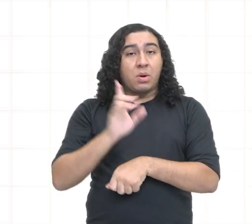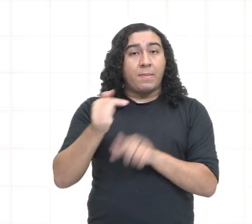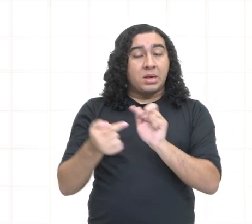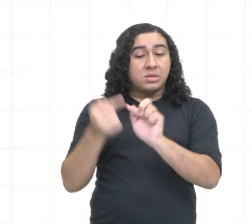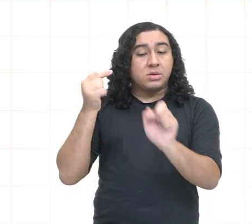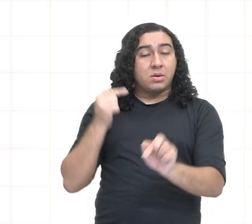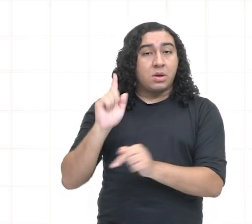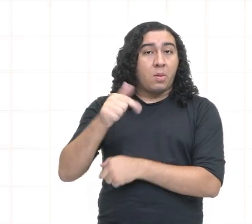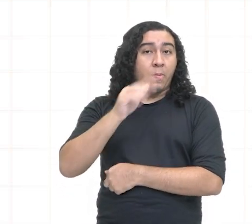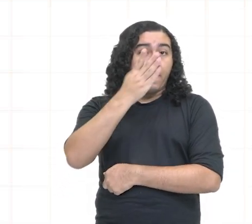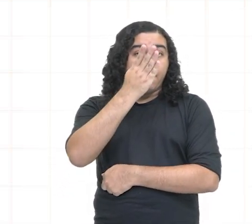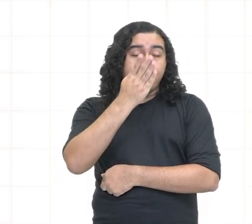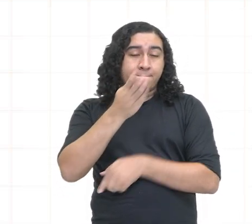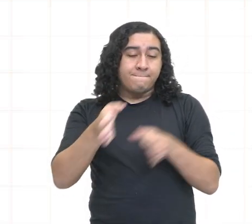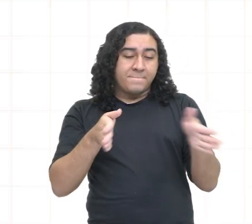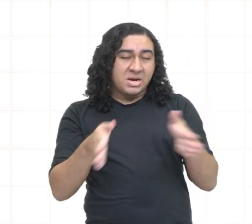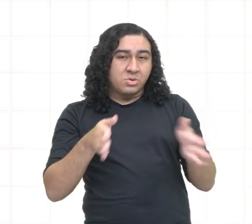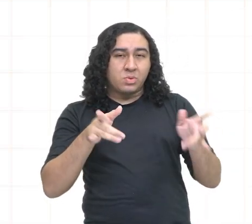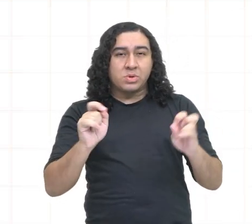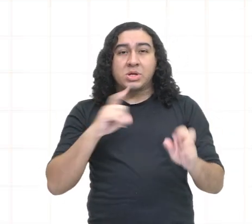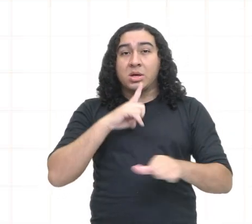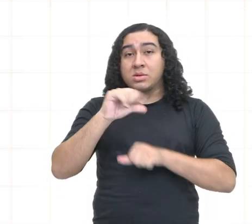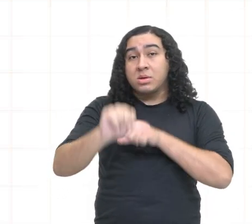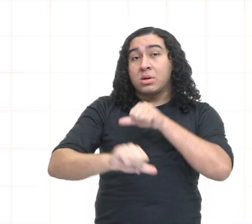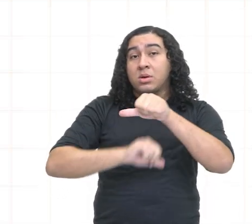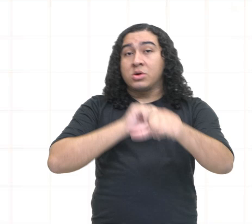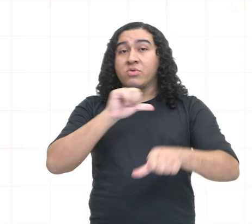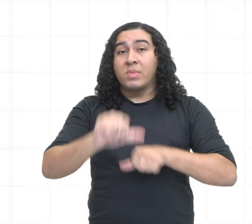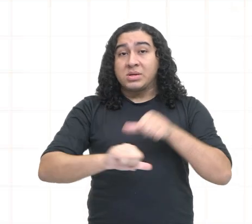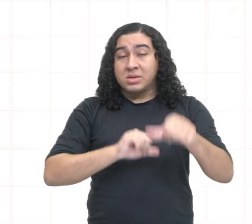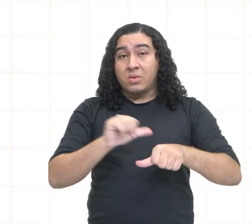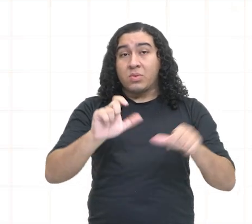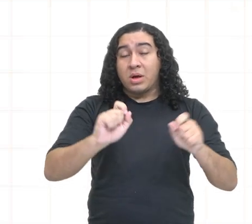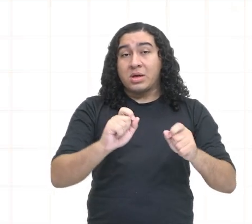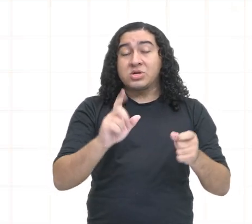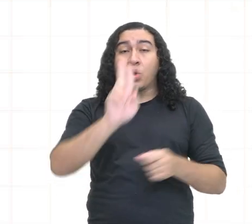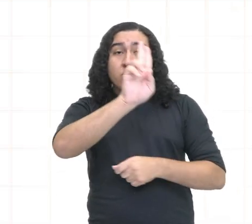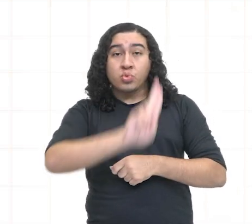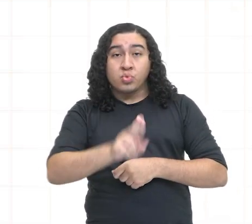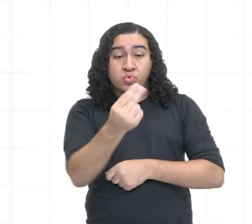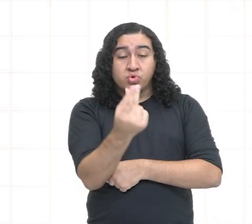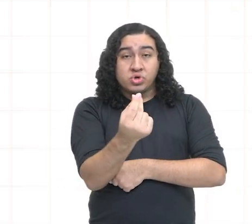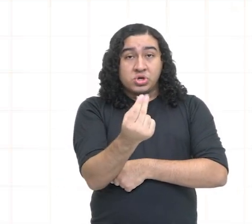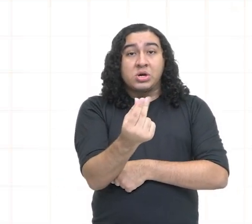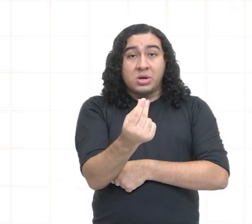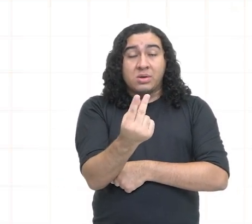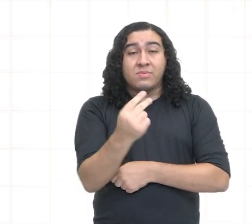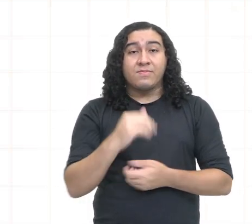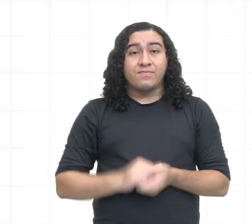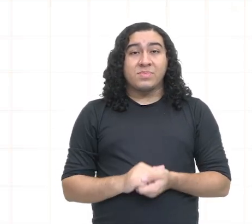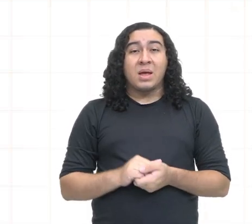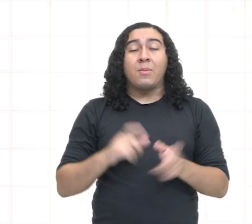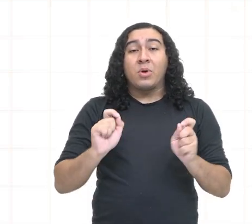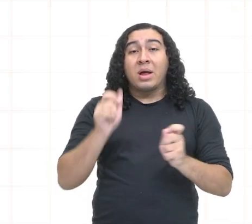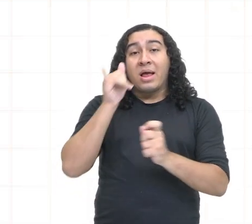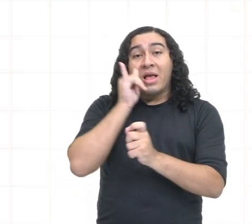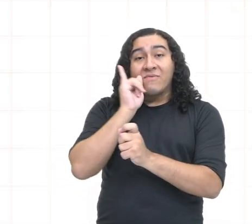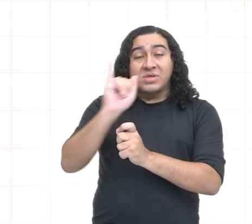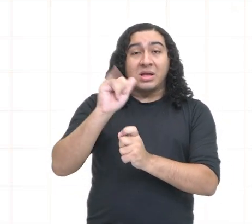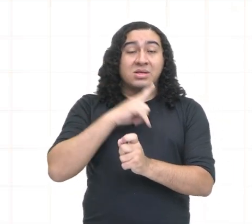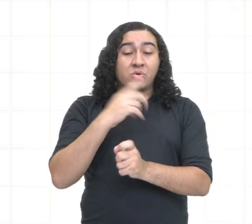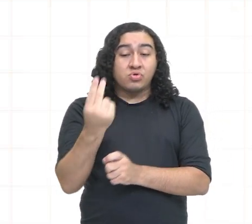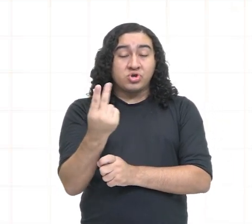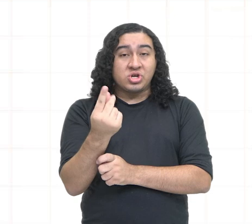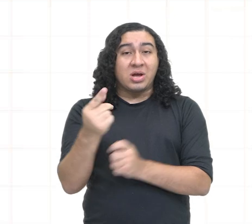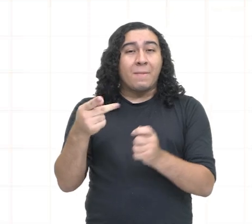período, inclusive, de mudanças de moeda, né, para tentar combater a hiperinflação. Então